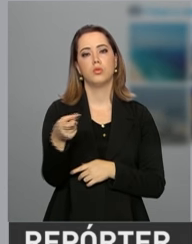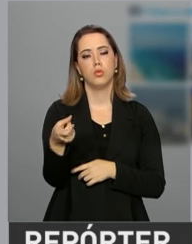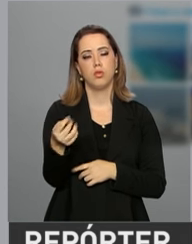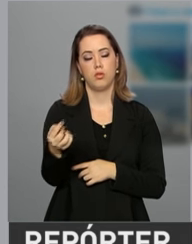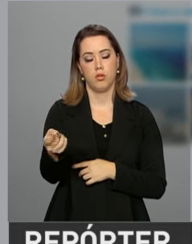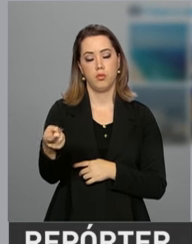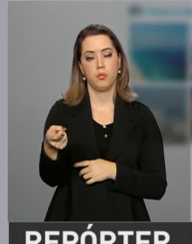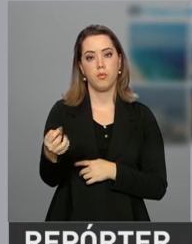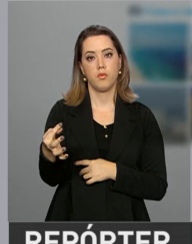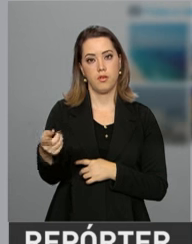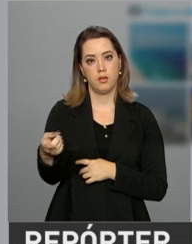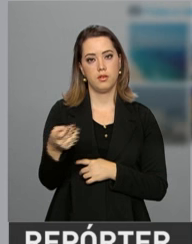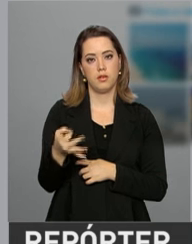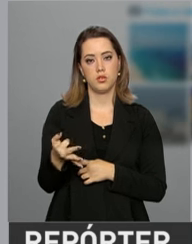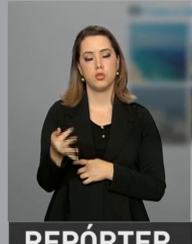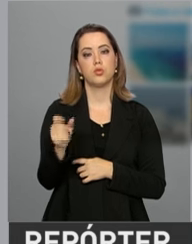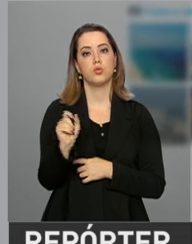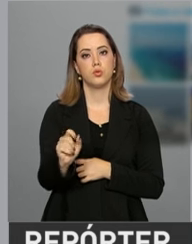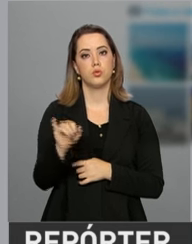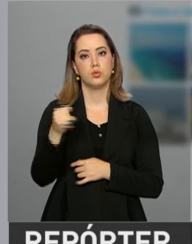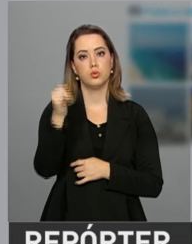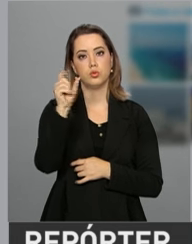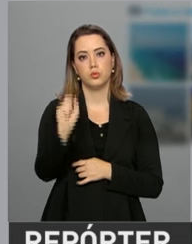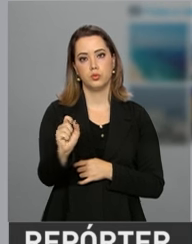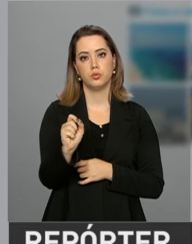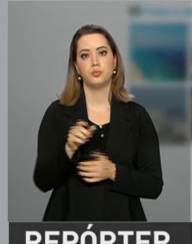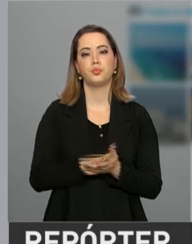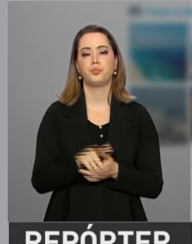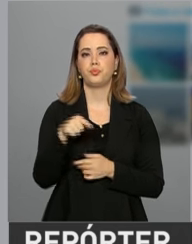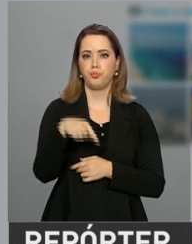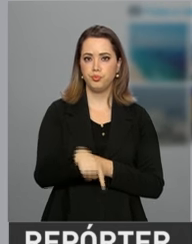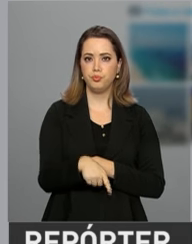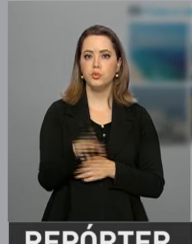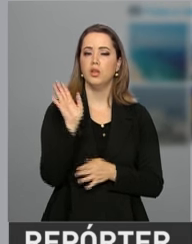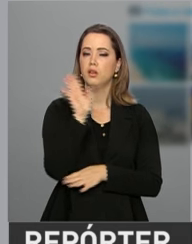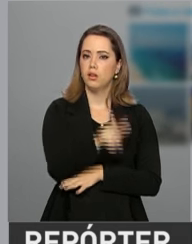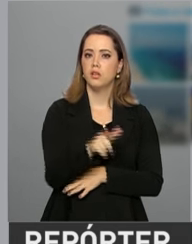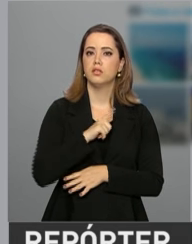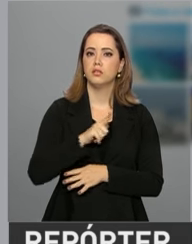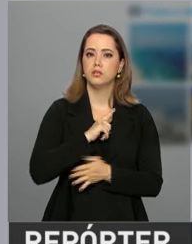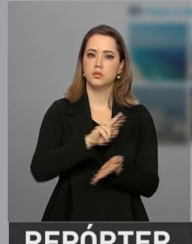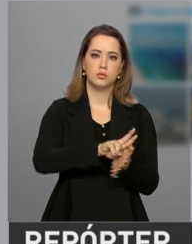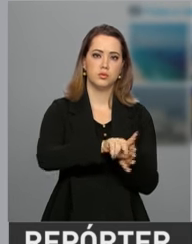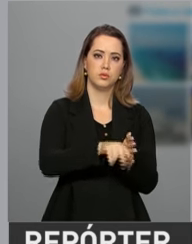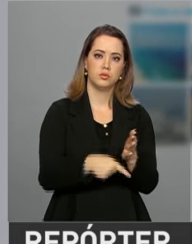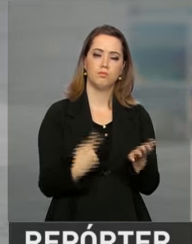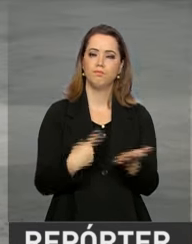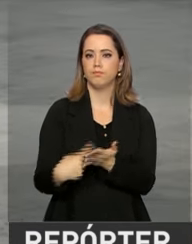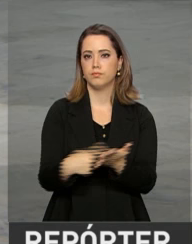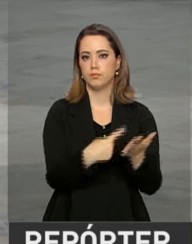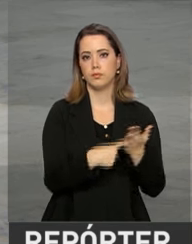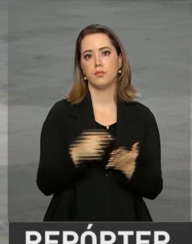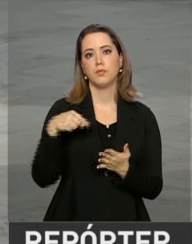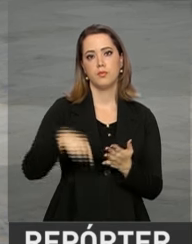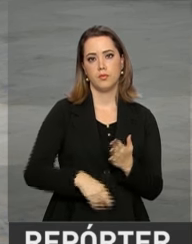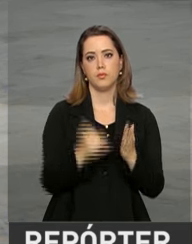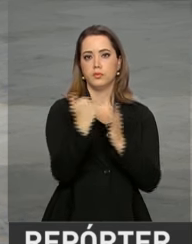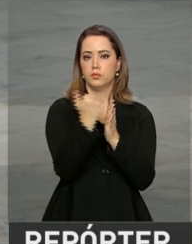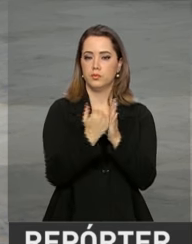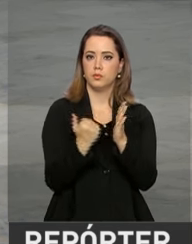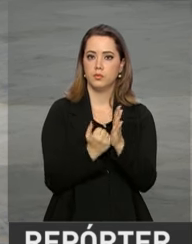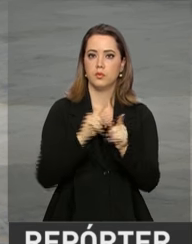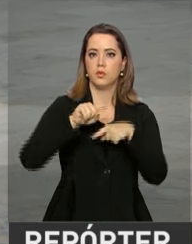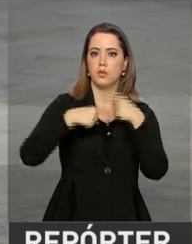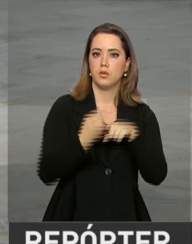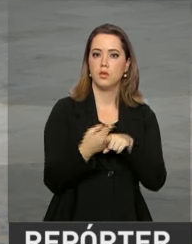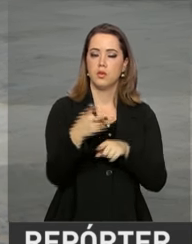inflação. E Renata, durante o dia de hoje, o presidente em exercício tem uma série de compromissos aqui no Palácio do Planalto. Daqui a pouco ele recebe o ministro da